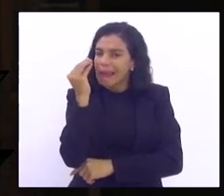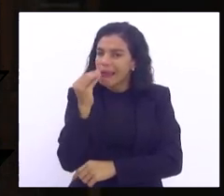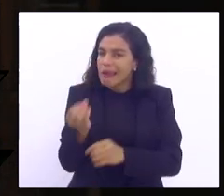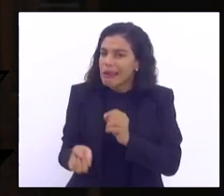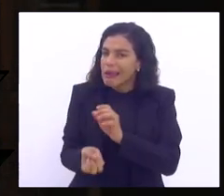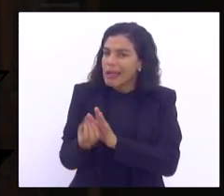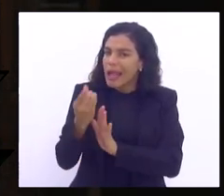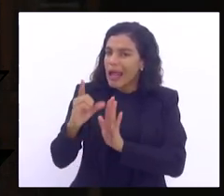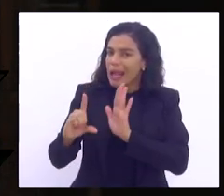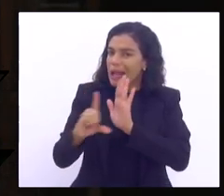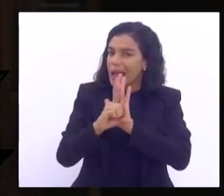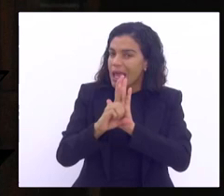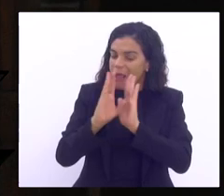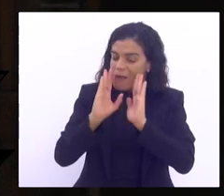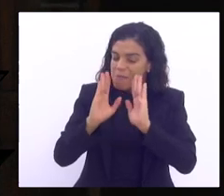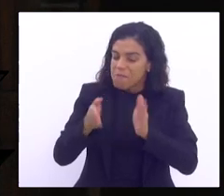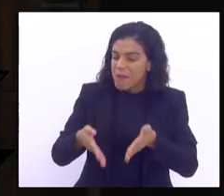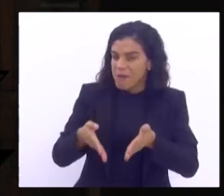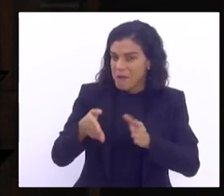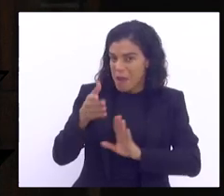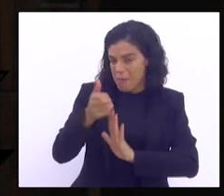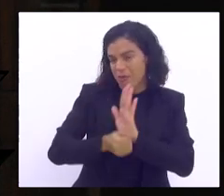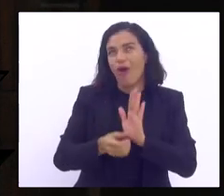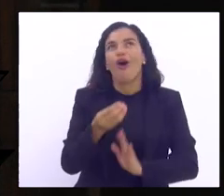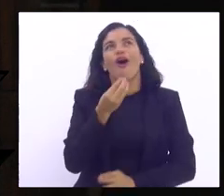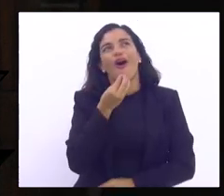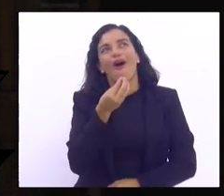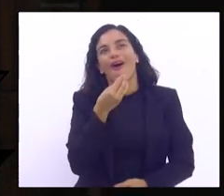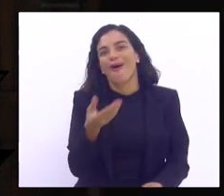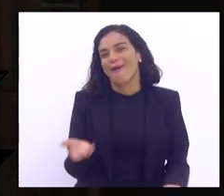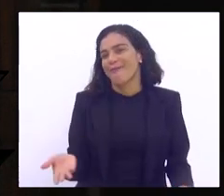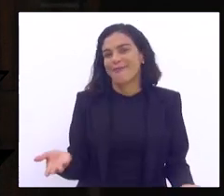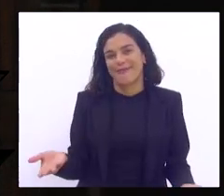legislação do aborto? É pergunta retórica isso. É claro que estão.